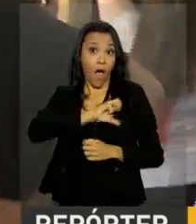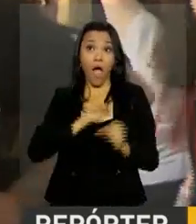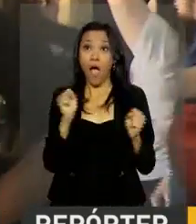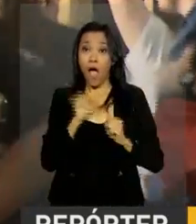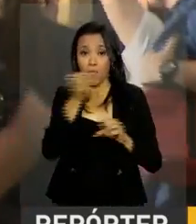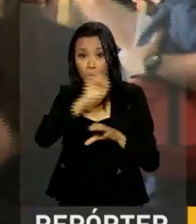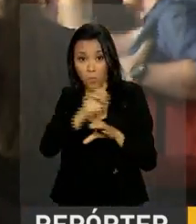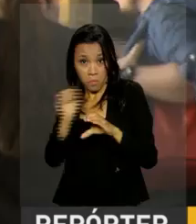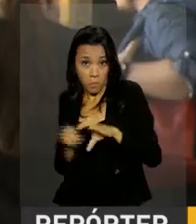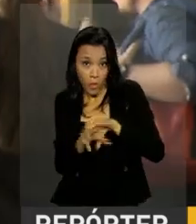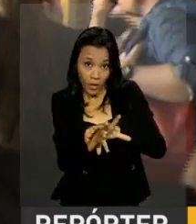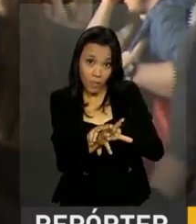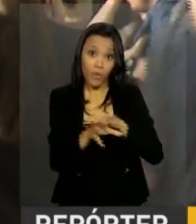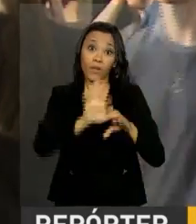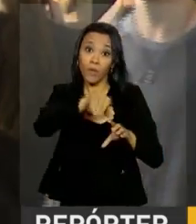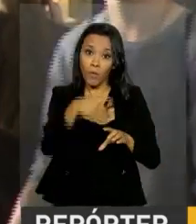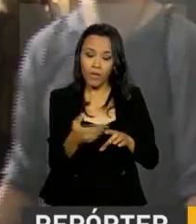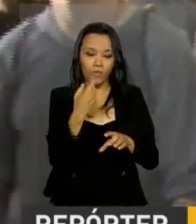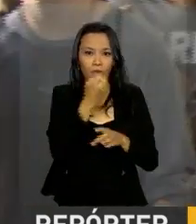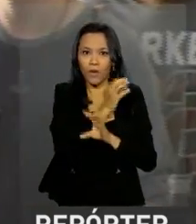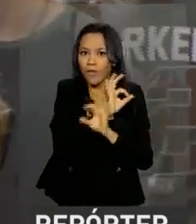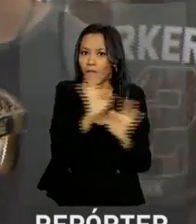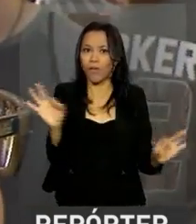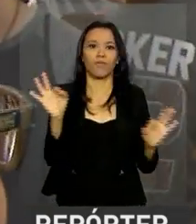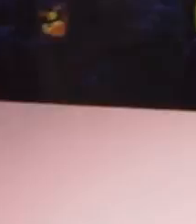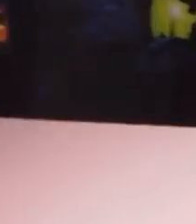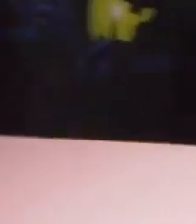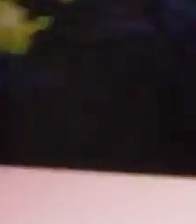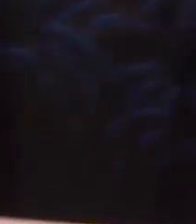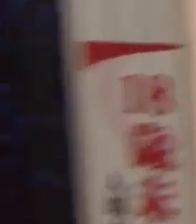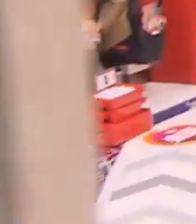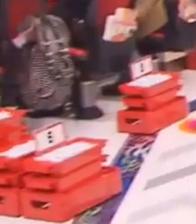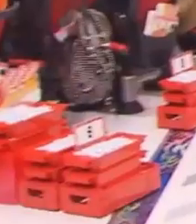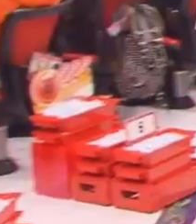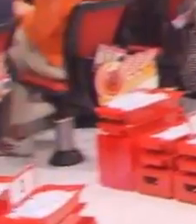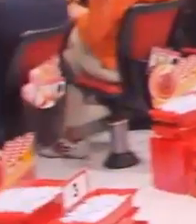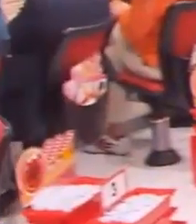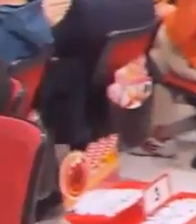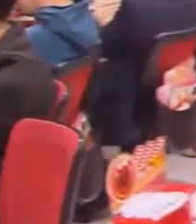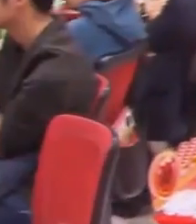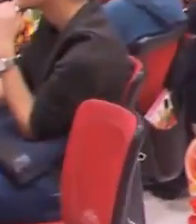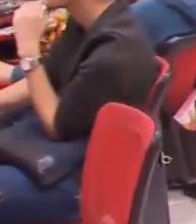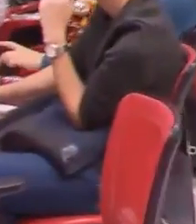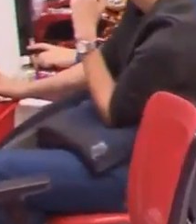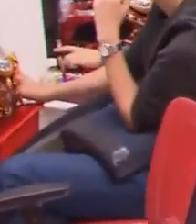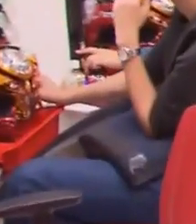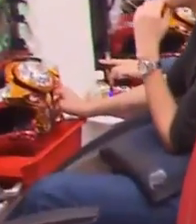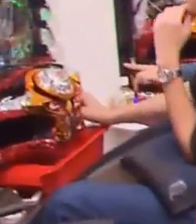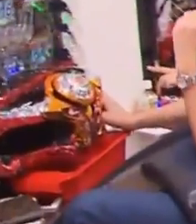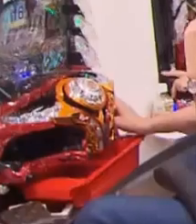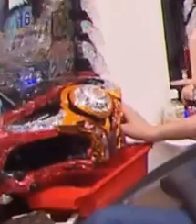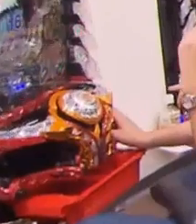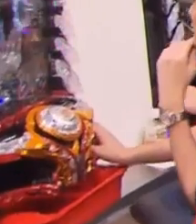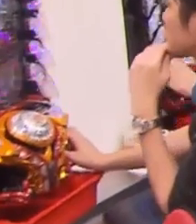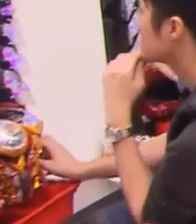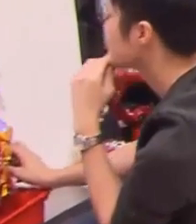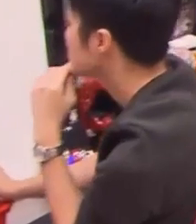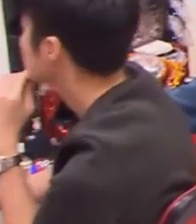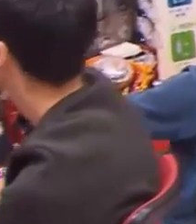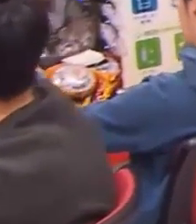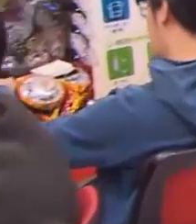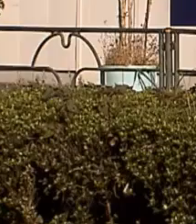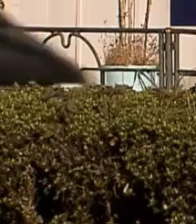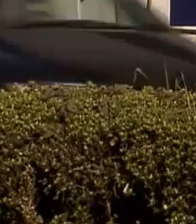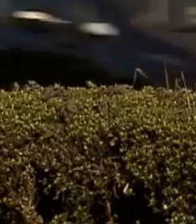lançou Pokémon GO, para mim foi assim o ápice, foi um negócio muito bacana. No Japão, essa cultura é tão forte que até para promover os